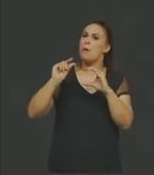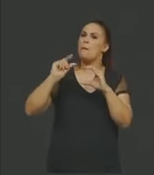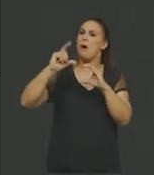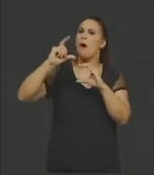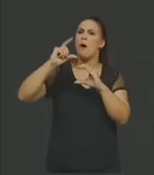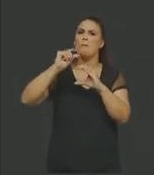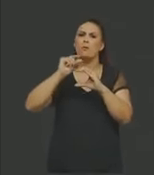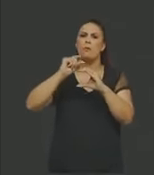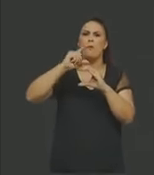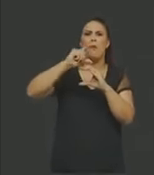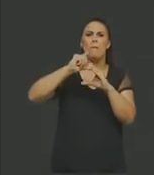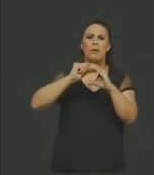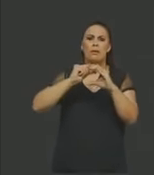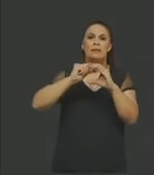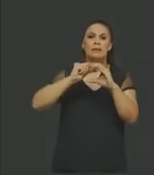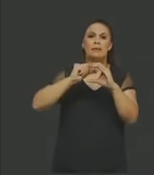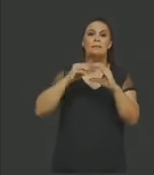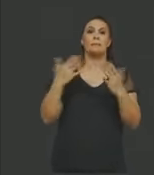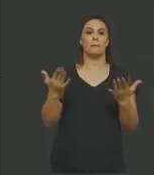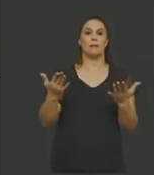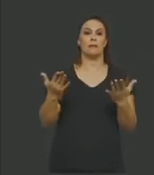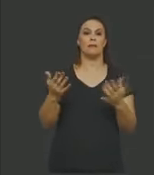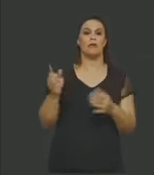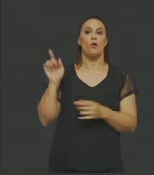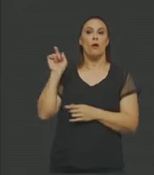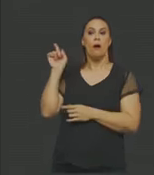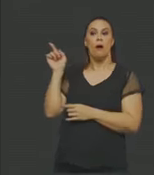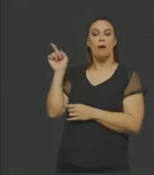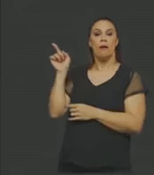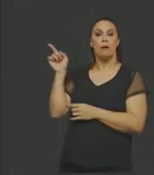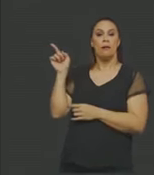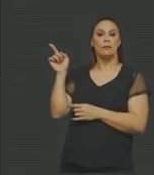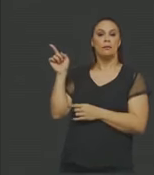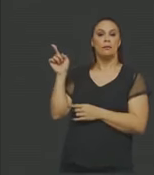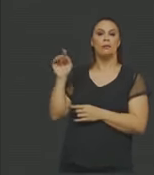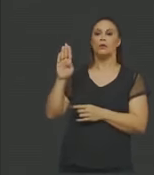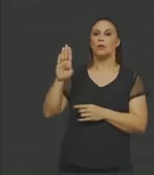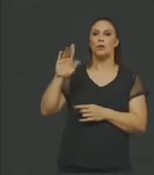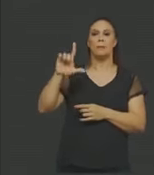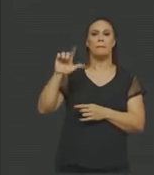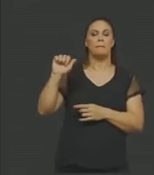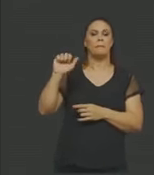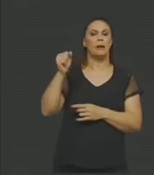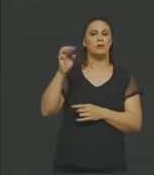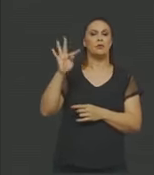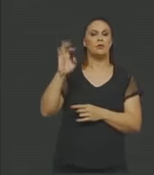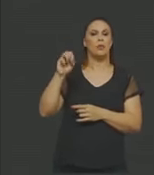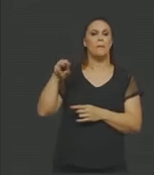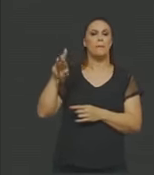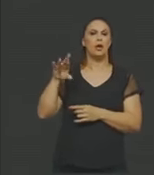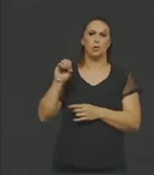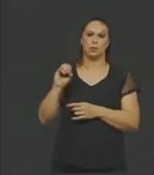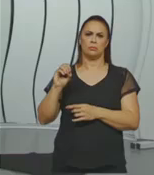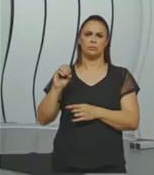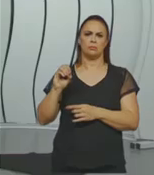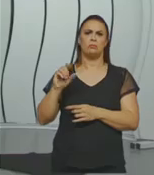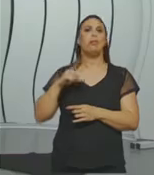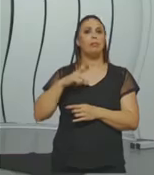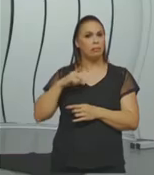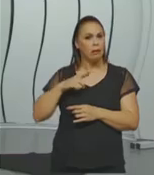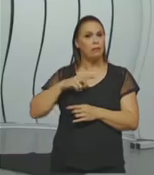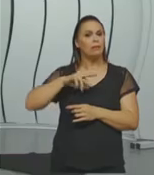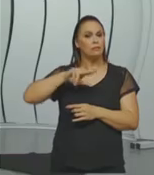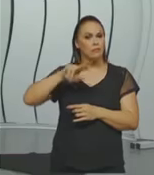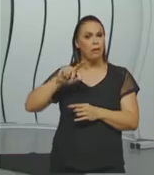E aqui, ó, olha os blastômeros, como são alguns menores e outros maiores. Lembram?